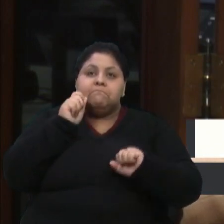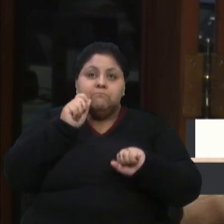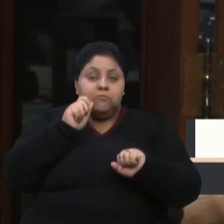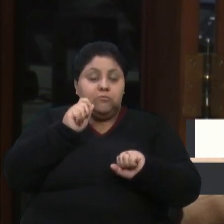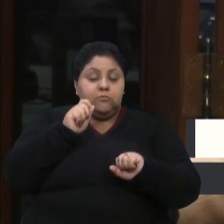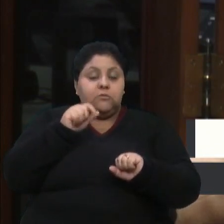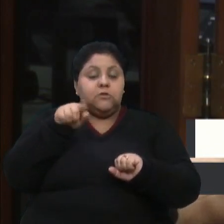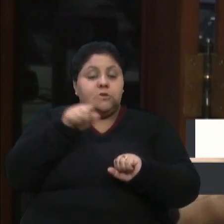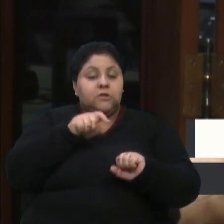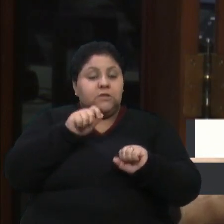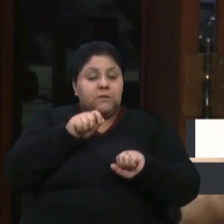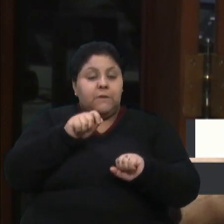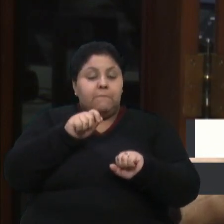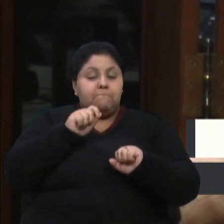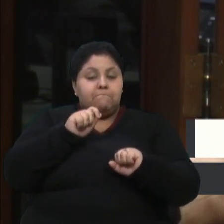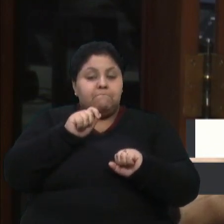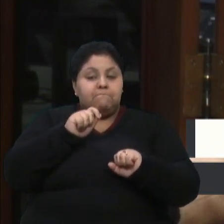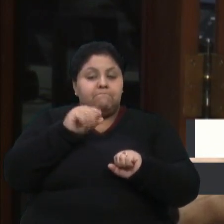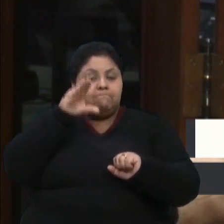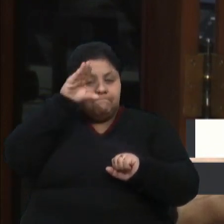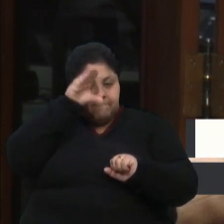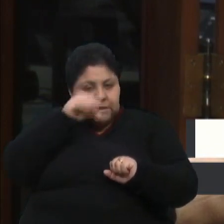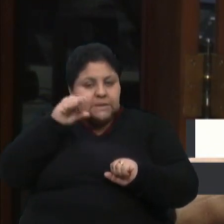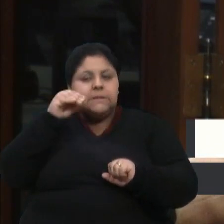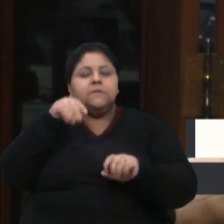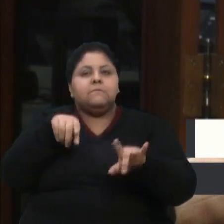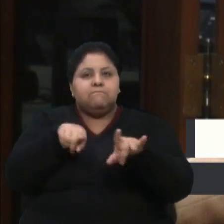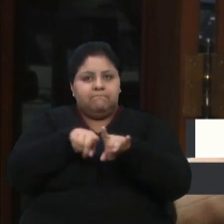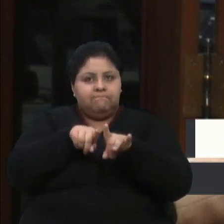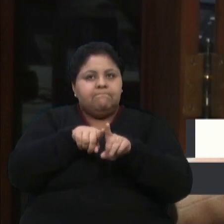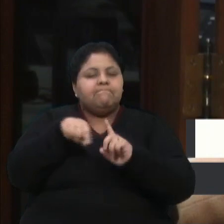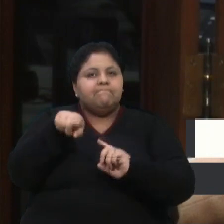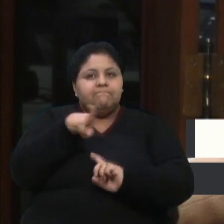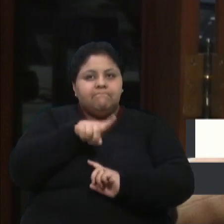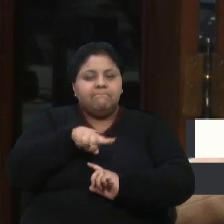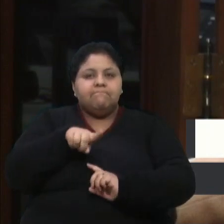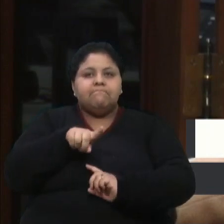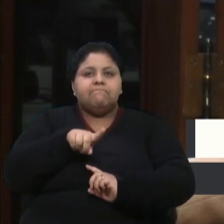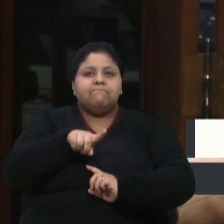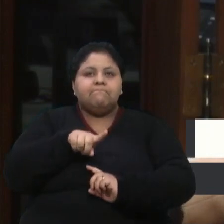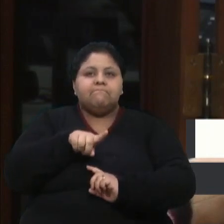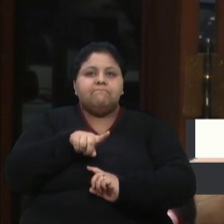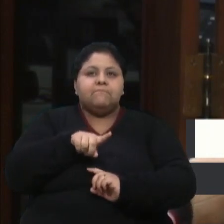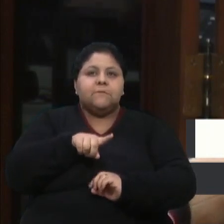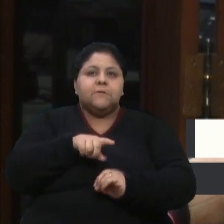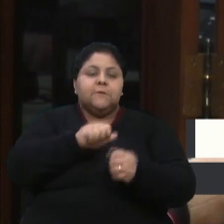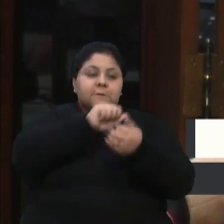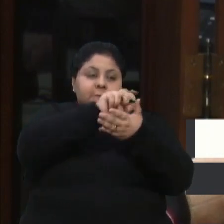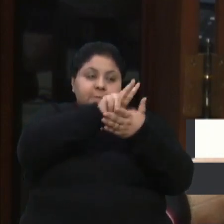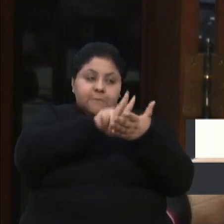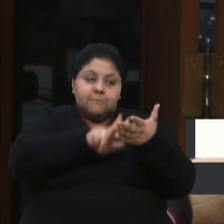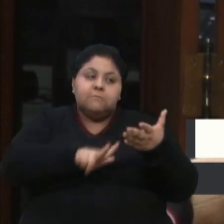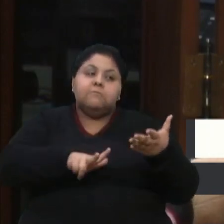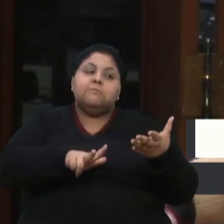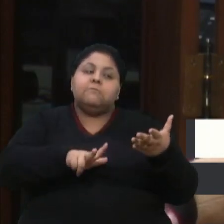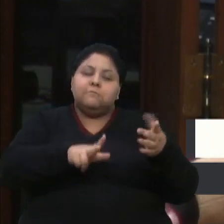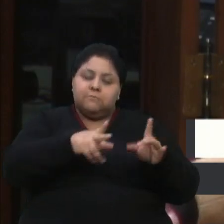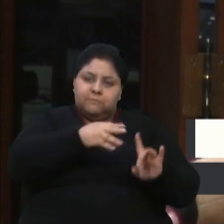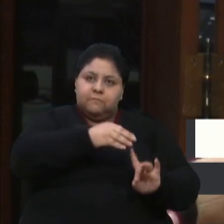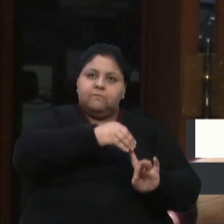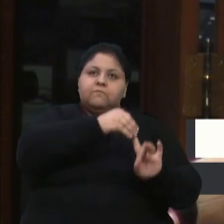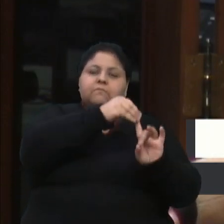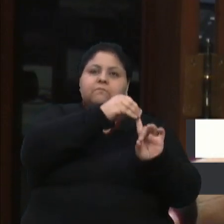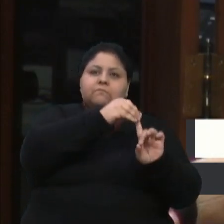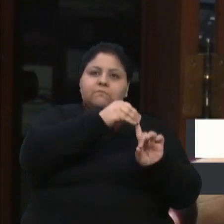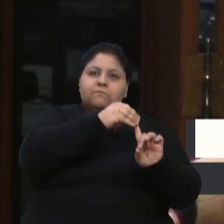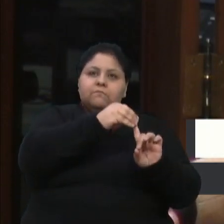pôde constatar. A gente pôde avaliar que, principalmente,